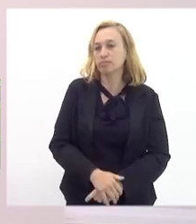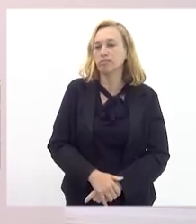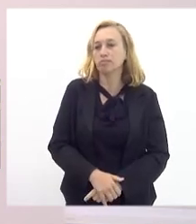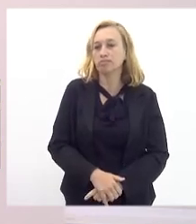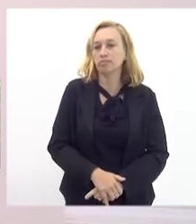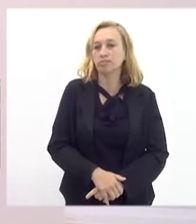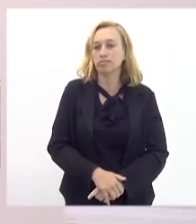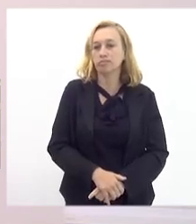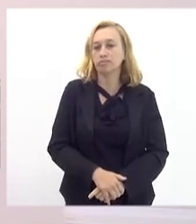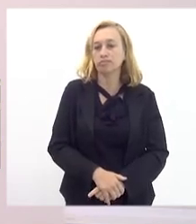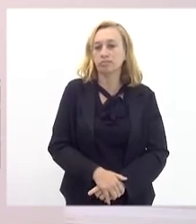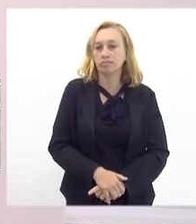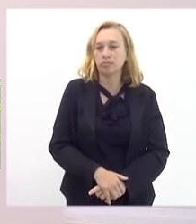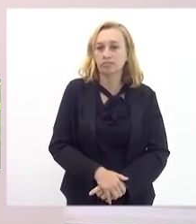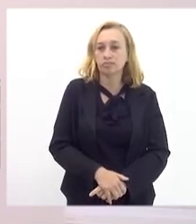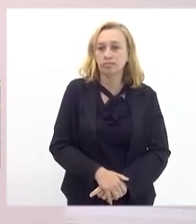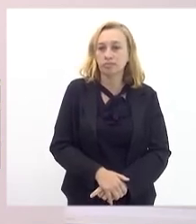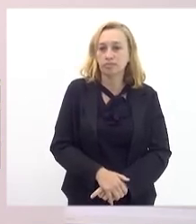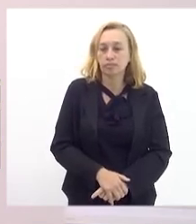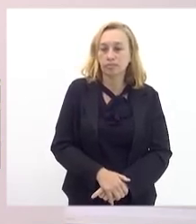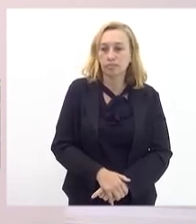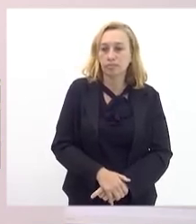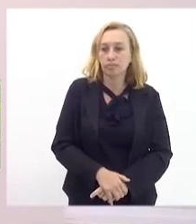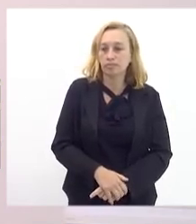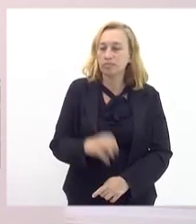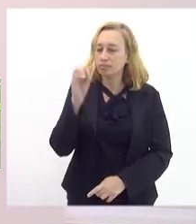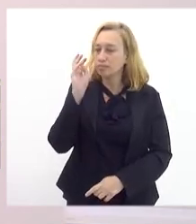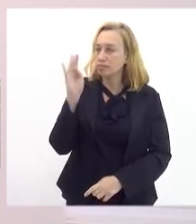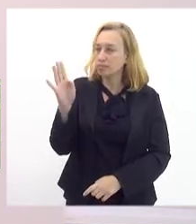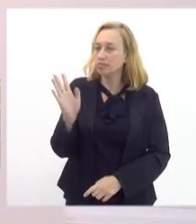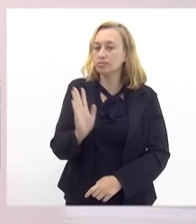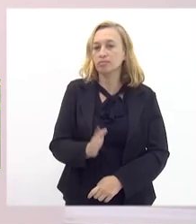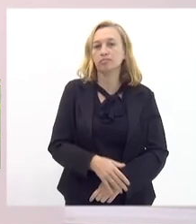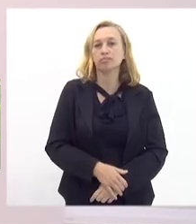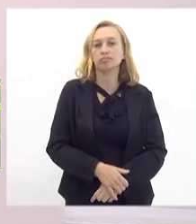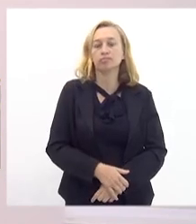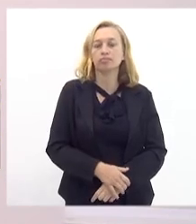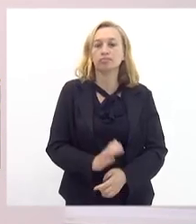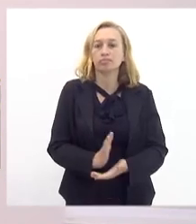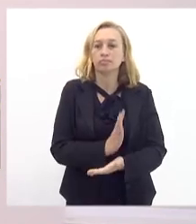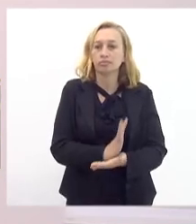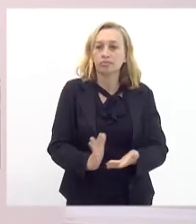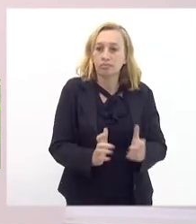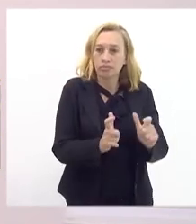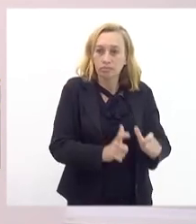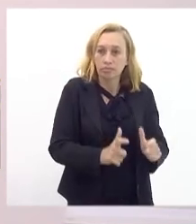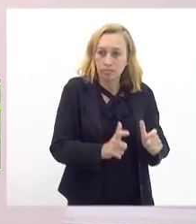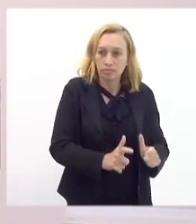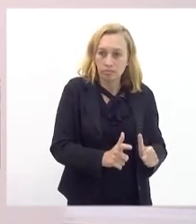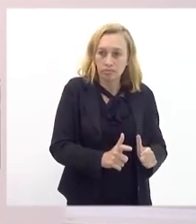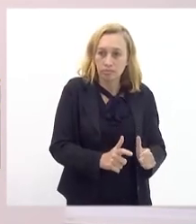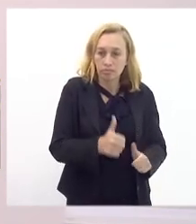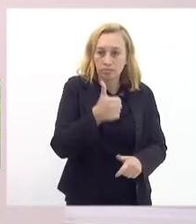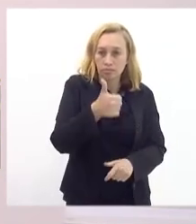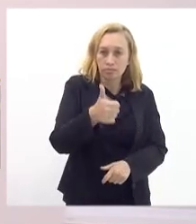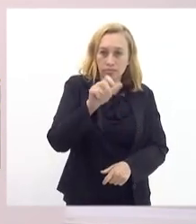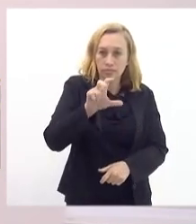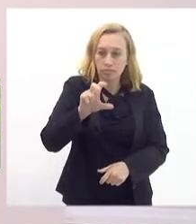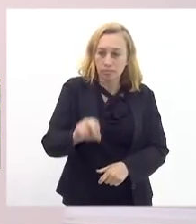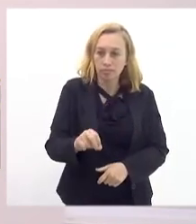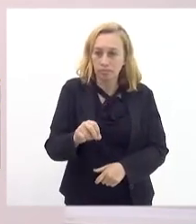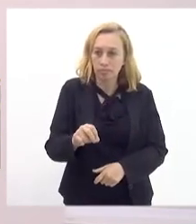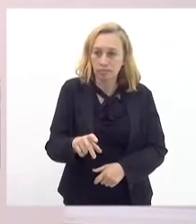44 meses é a senhora Imagina a gente colocar vamos lá a gente colocar as vezes um lugar que necessite malha de transmissão de 150 km